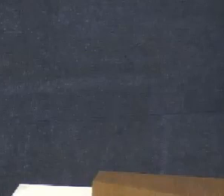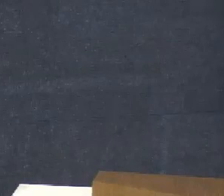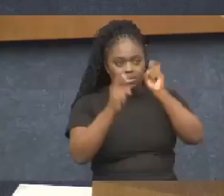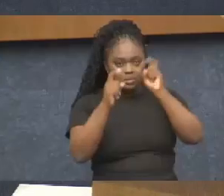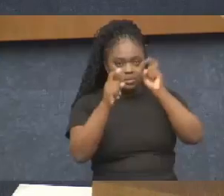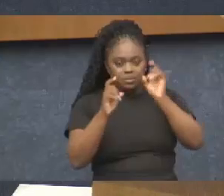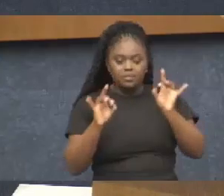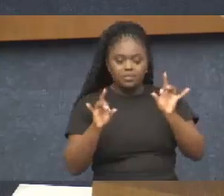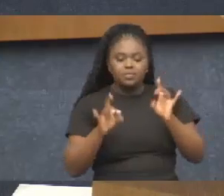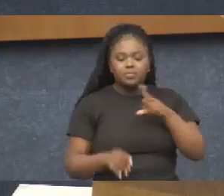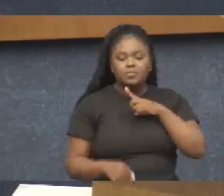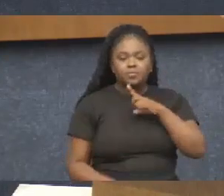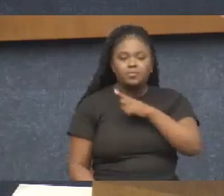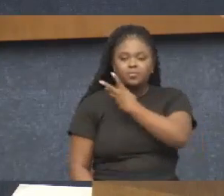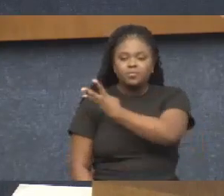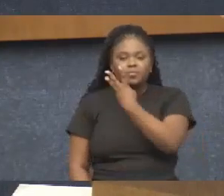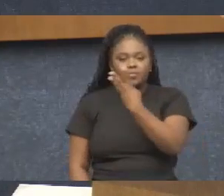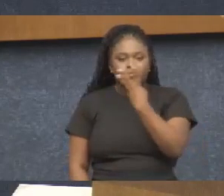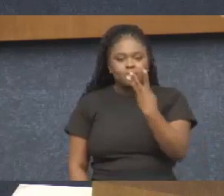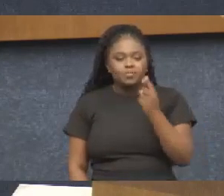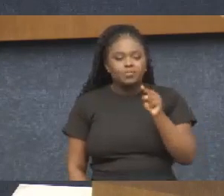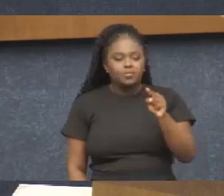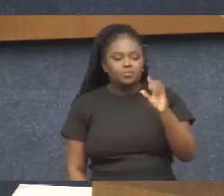estarão disponíveis no portal da Câmara,